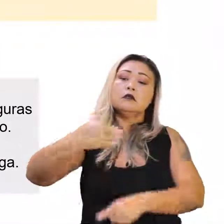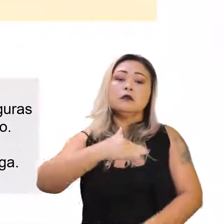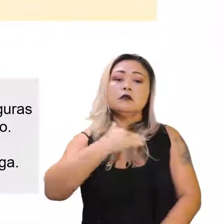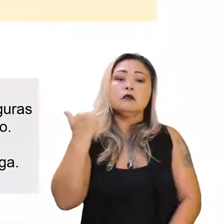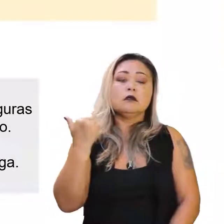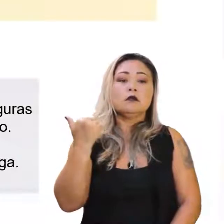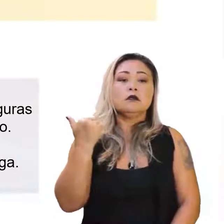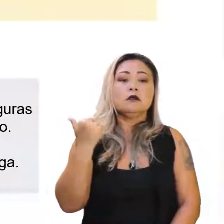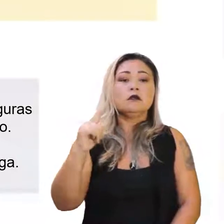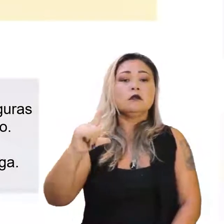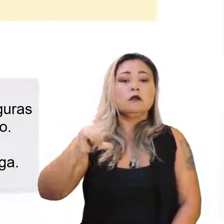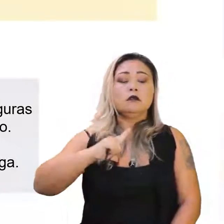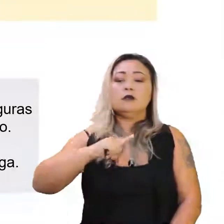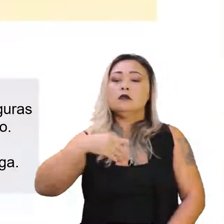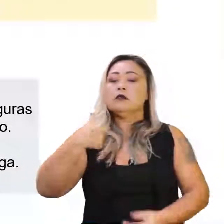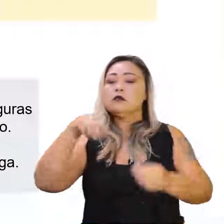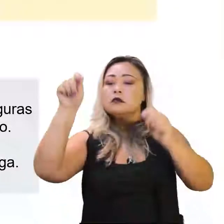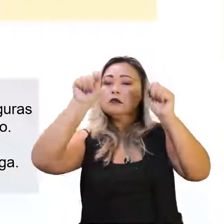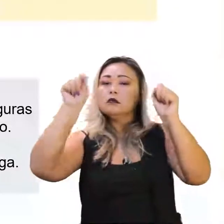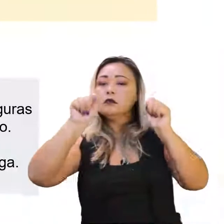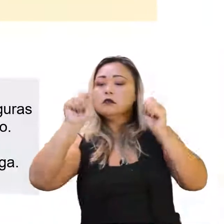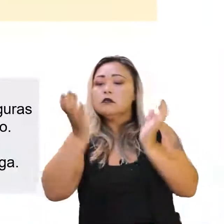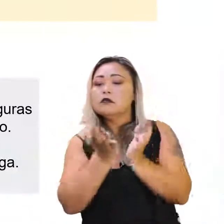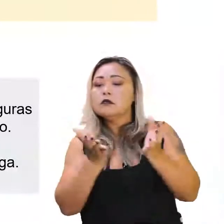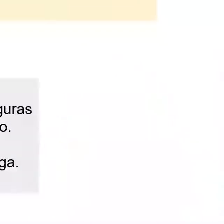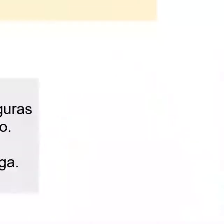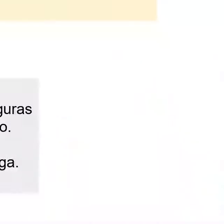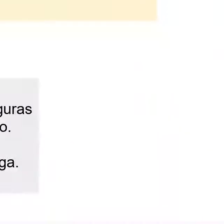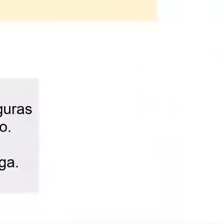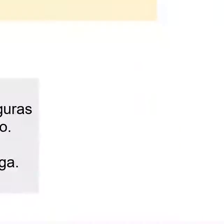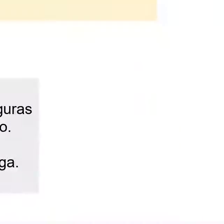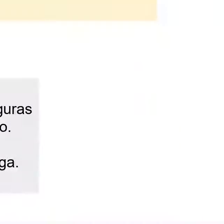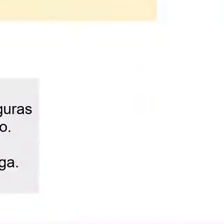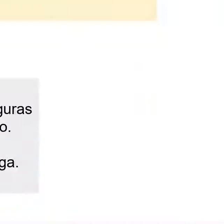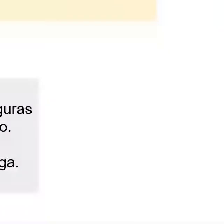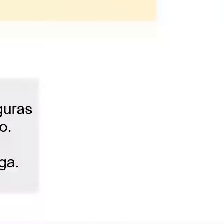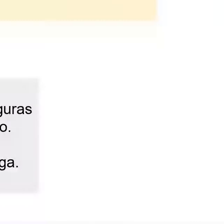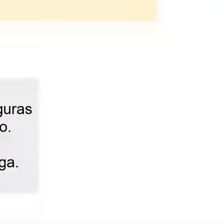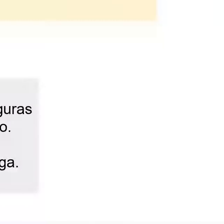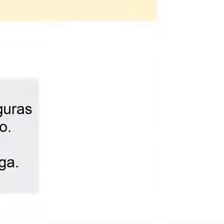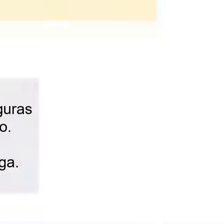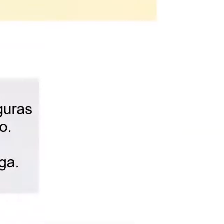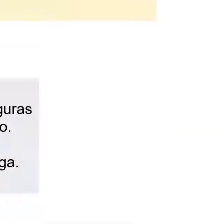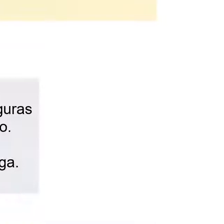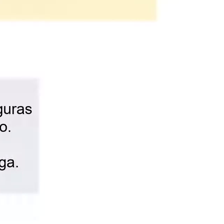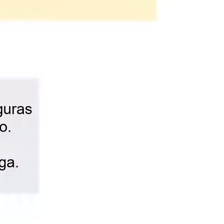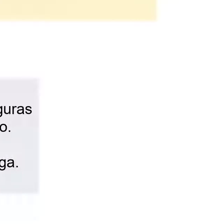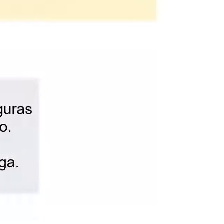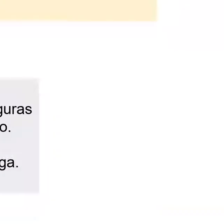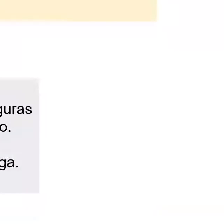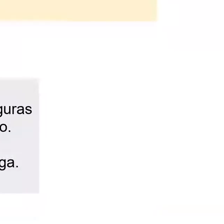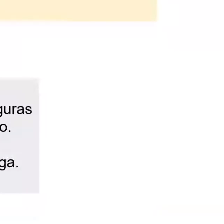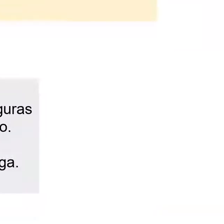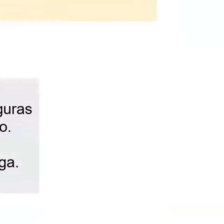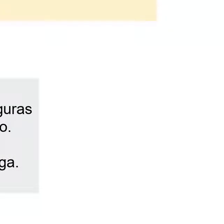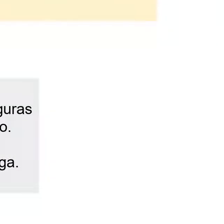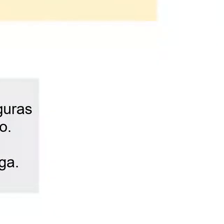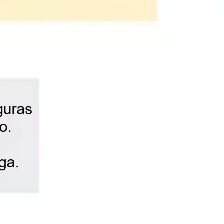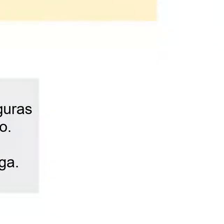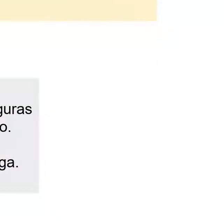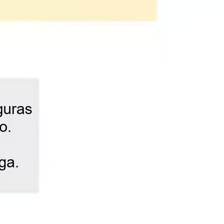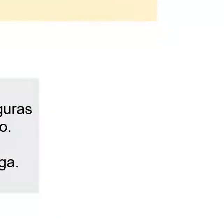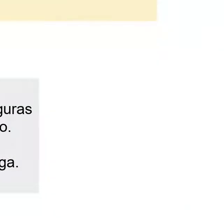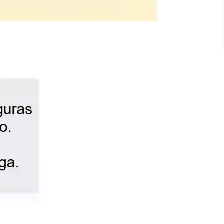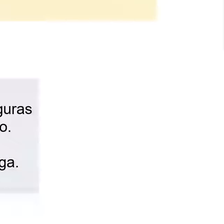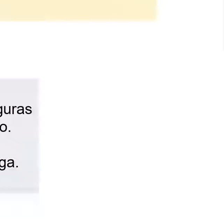morte, onde estátuas e vasos deixados junto aos mortos faziam parte, né? Também a